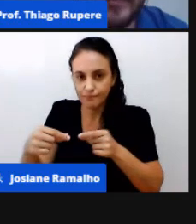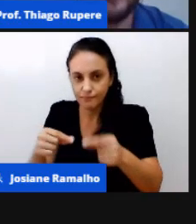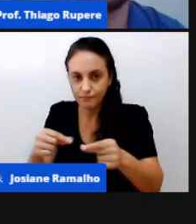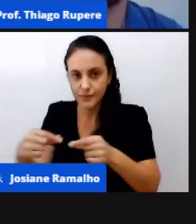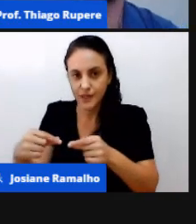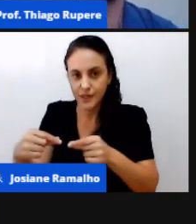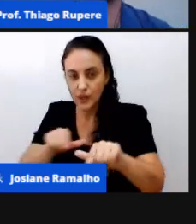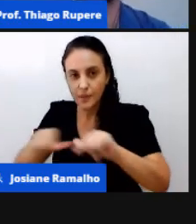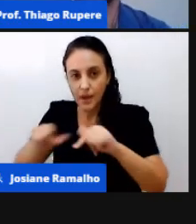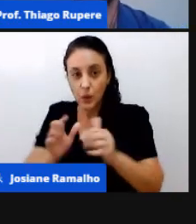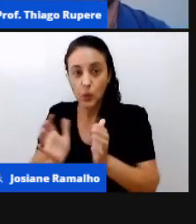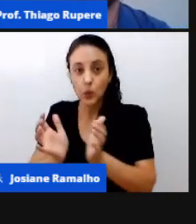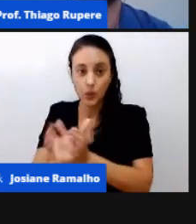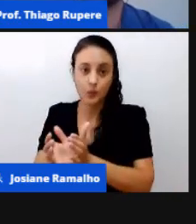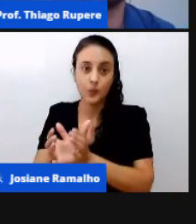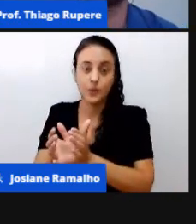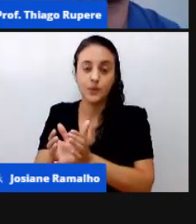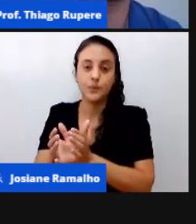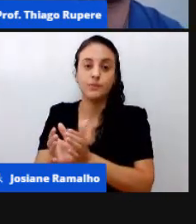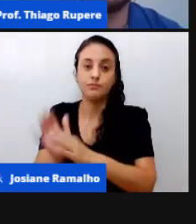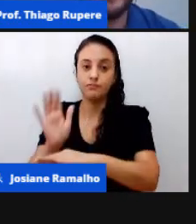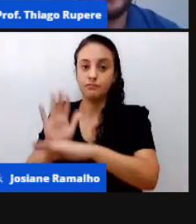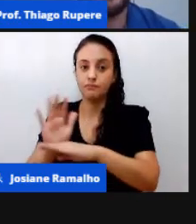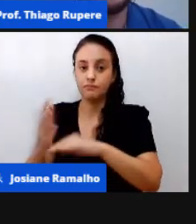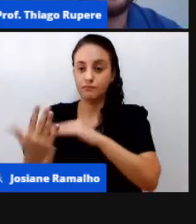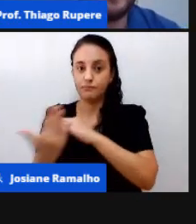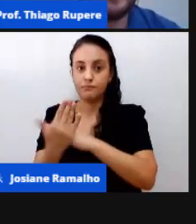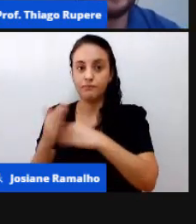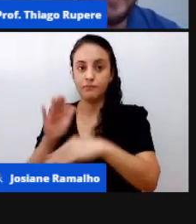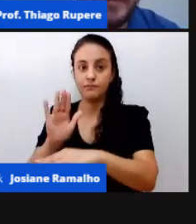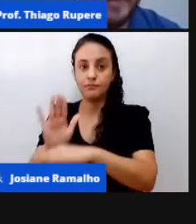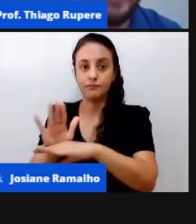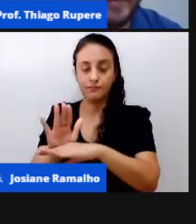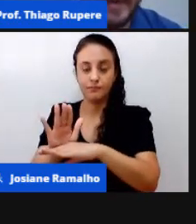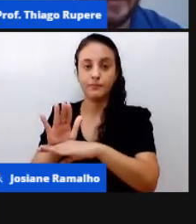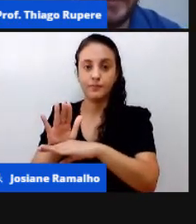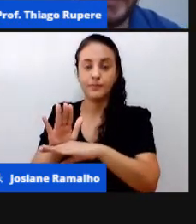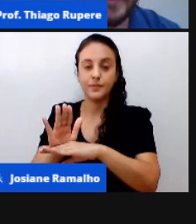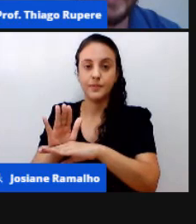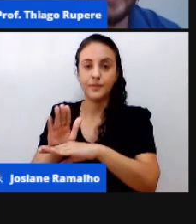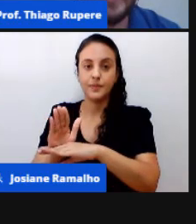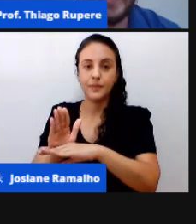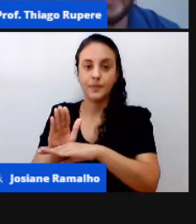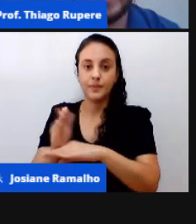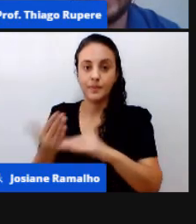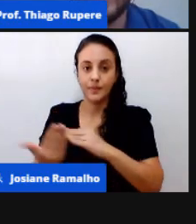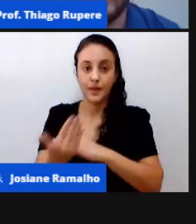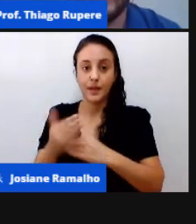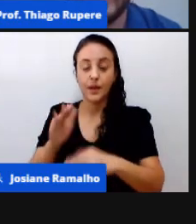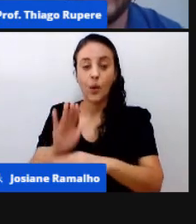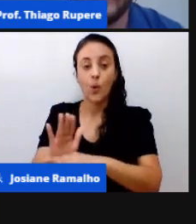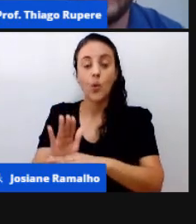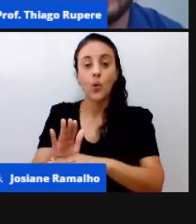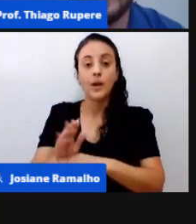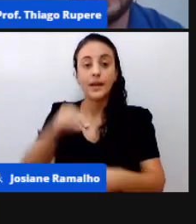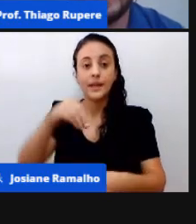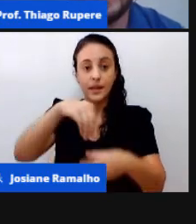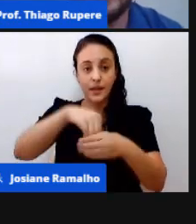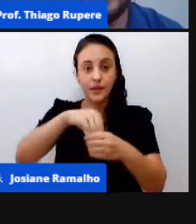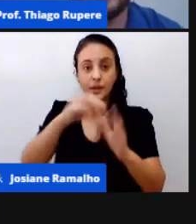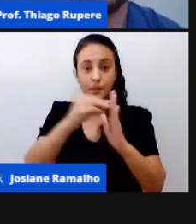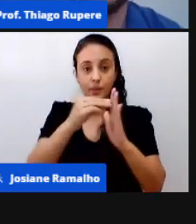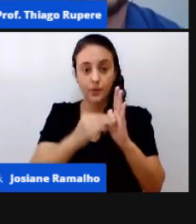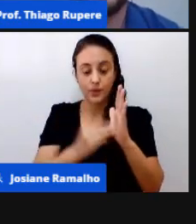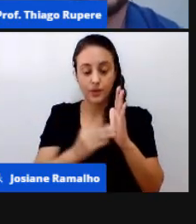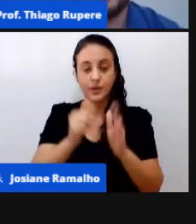das metodologias ativas é essa construção coletiva também. Ela é importante nesse contexto